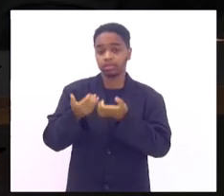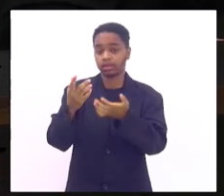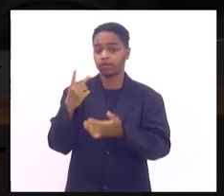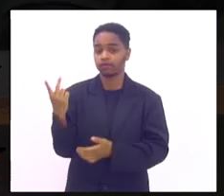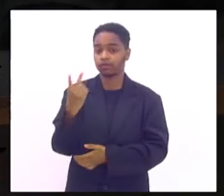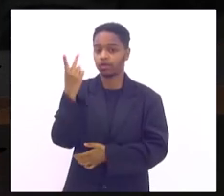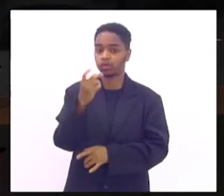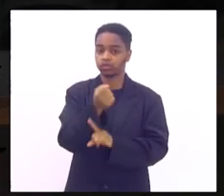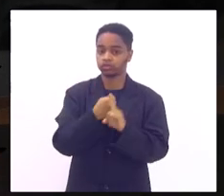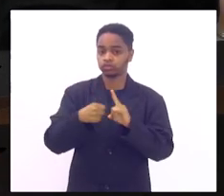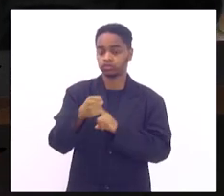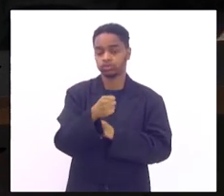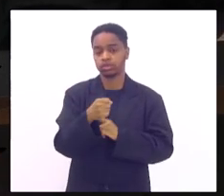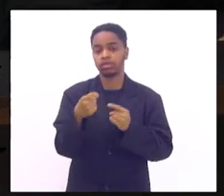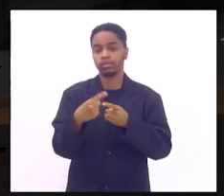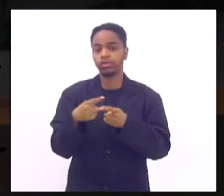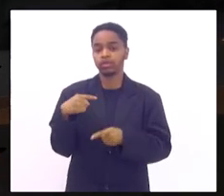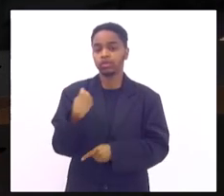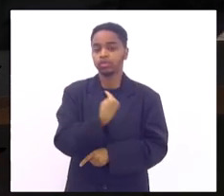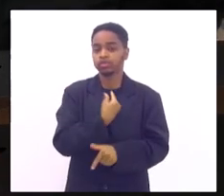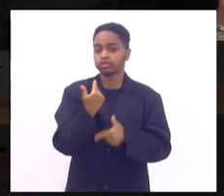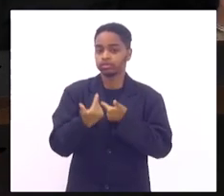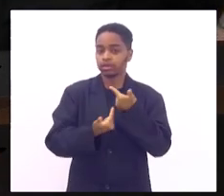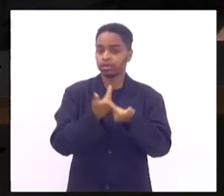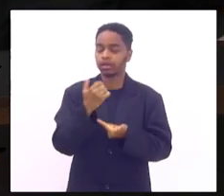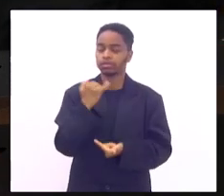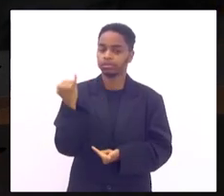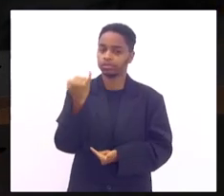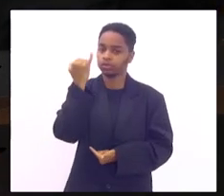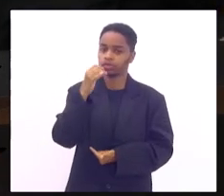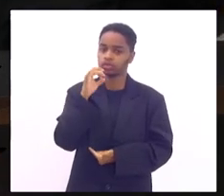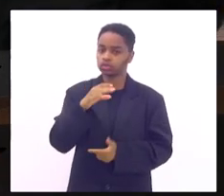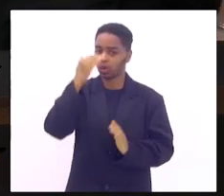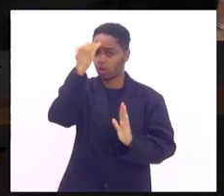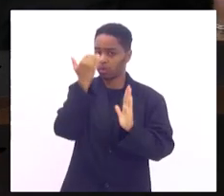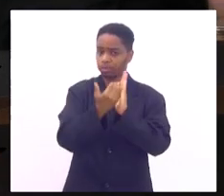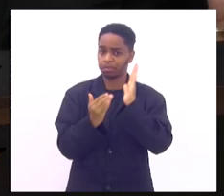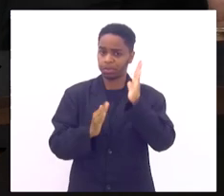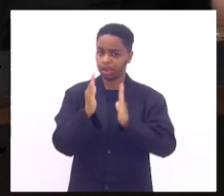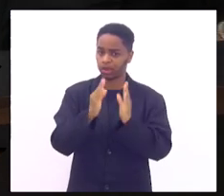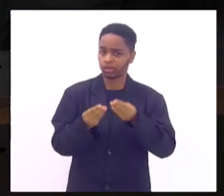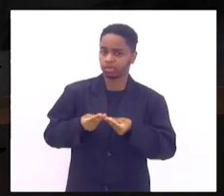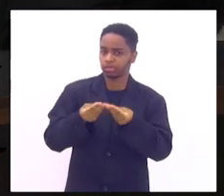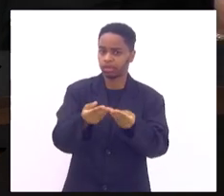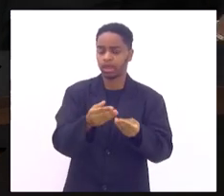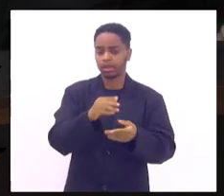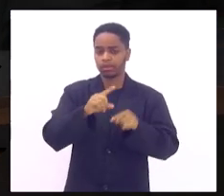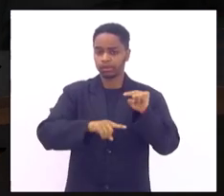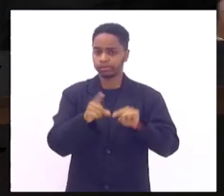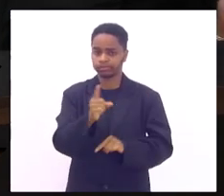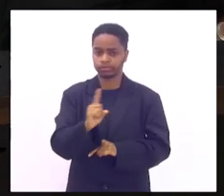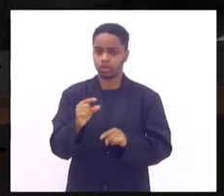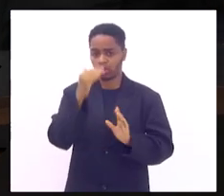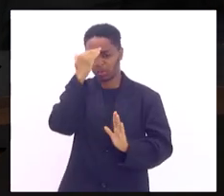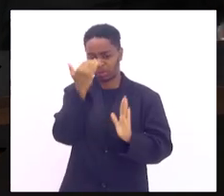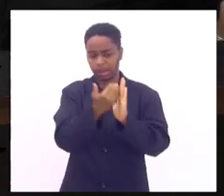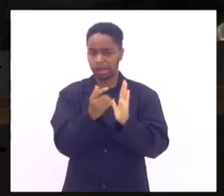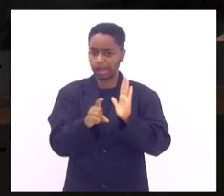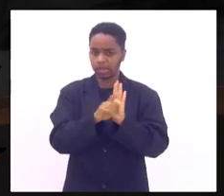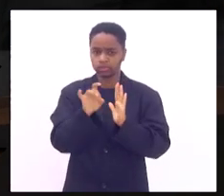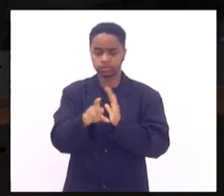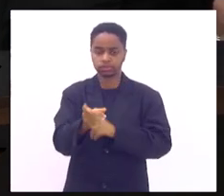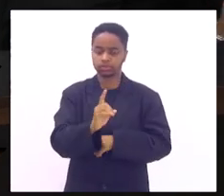sociedade. O nosso trabalho ele é importante, não só para cumprir prazos, cumprir legislações, não, ele